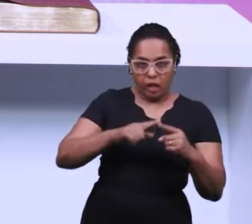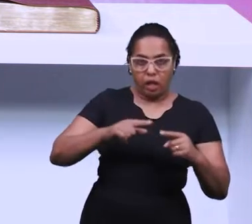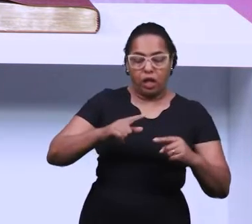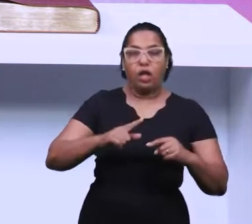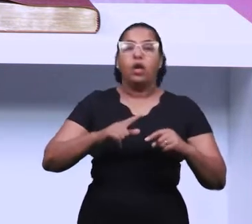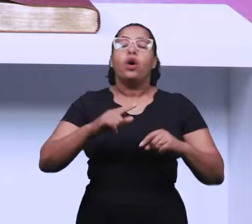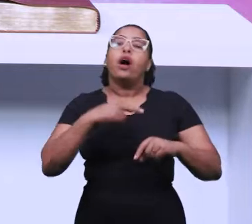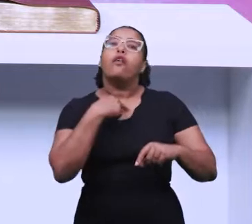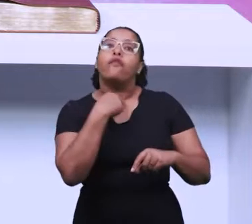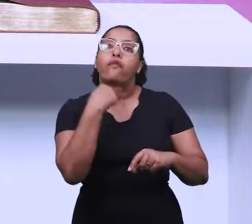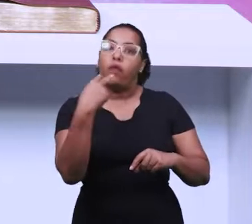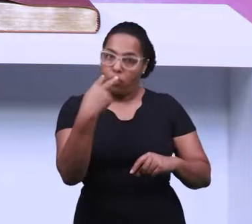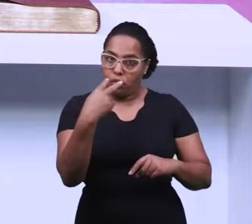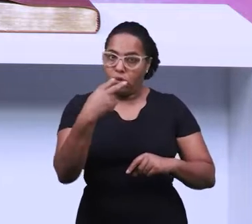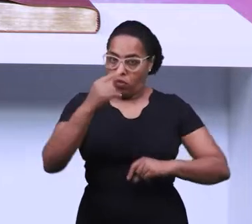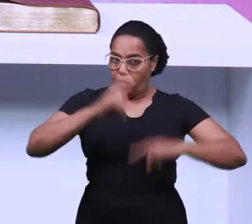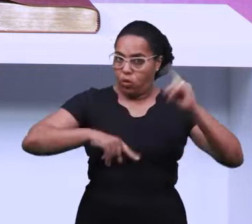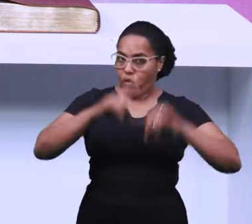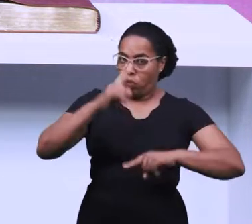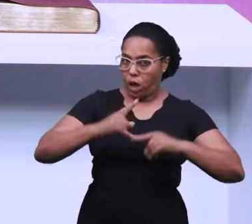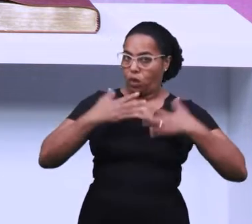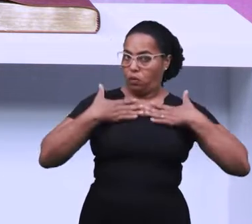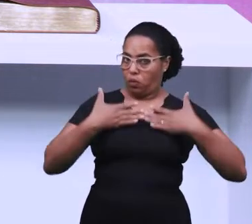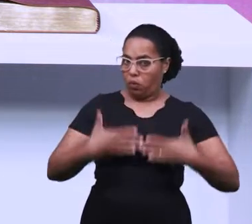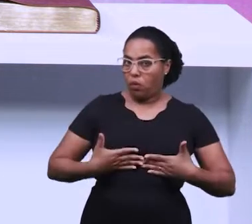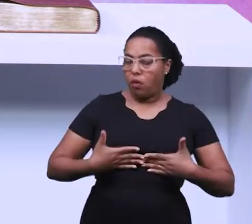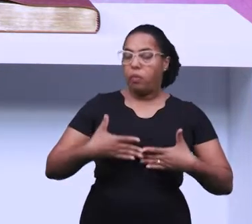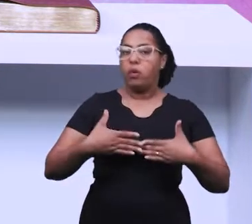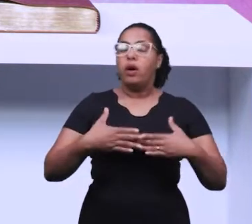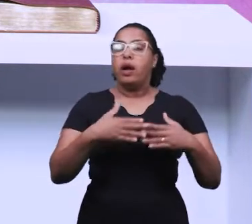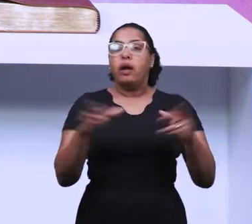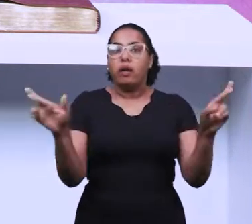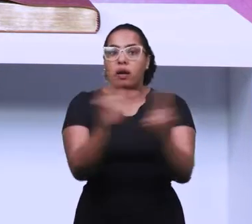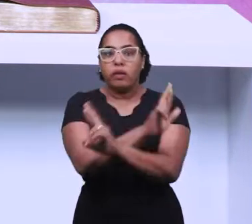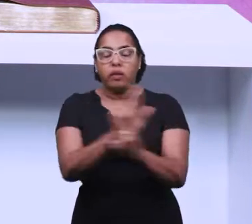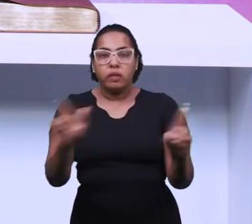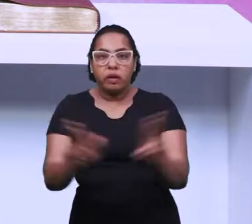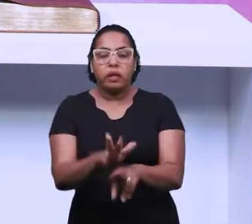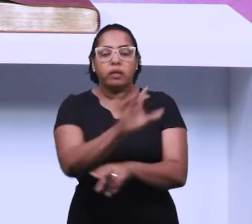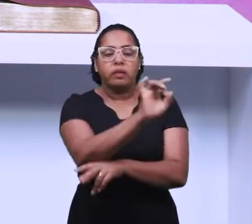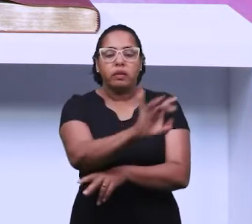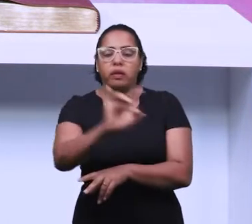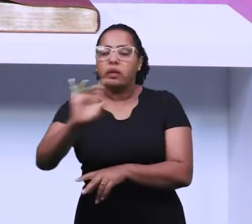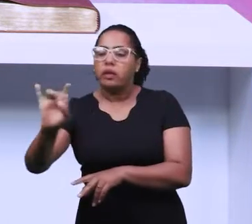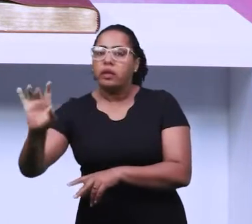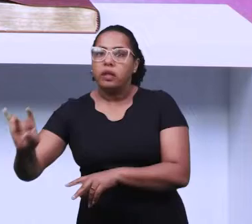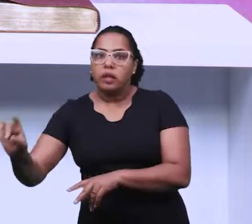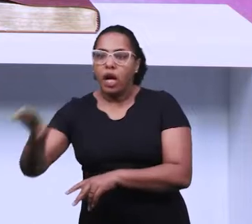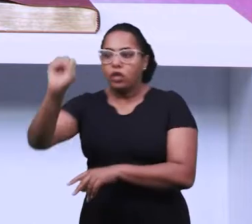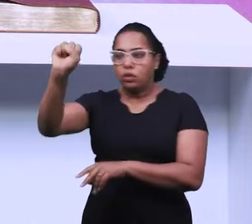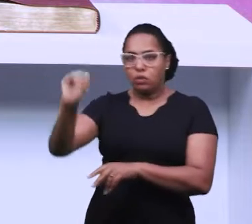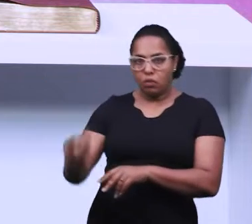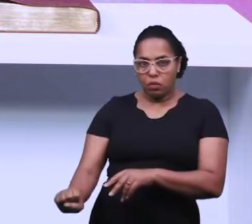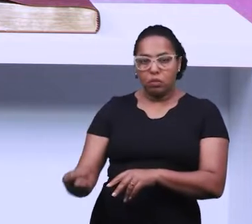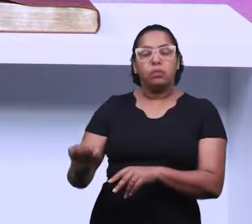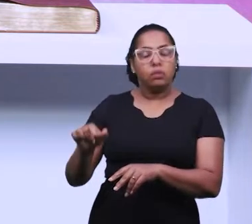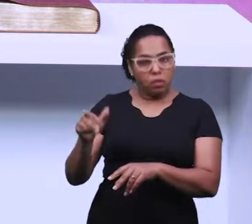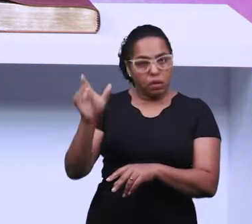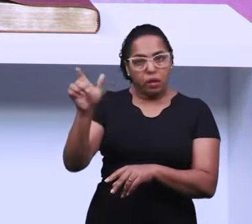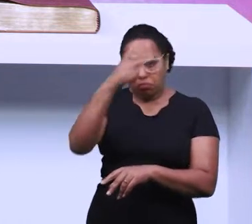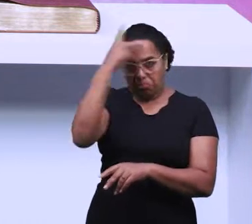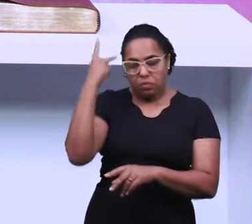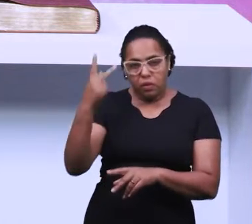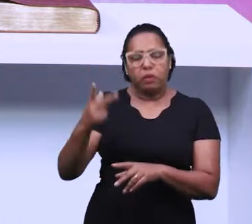voz de acordo com cada idade da vida do indivíduo e que essa idade vai